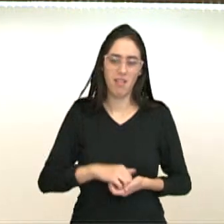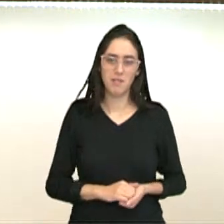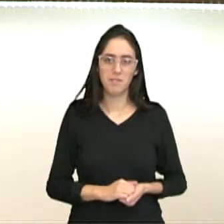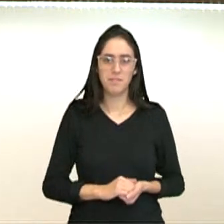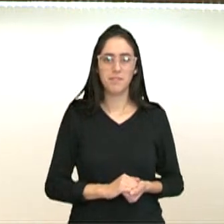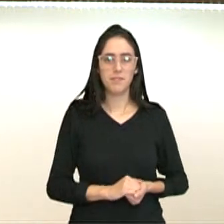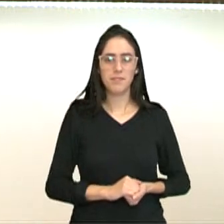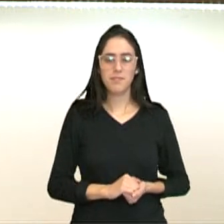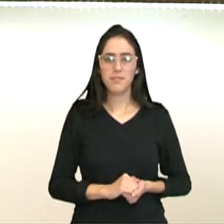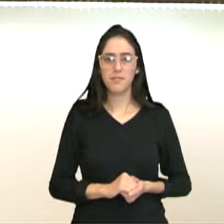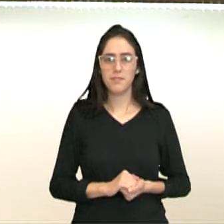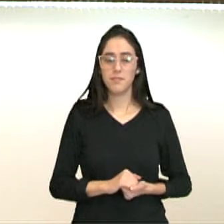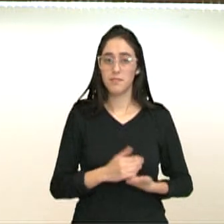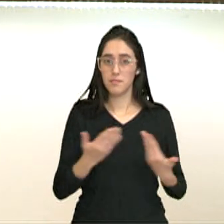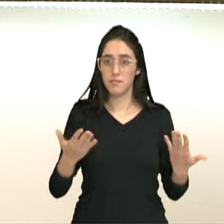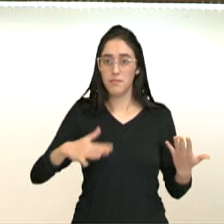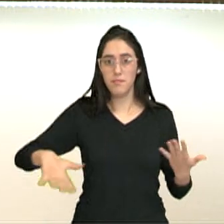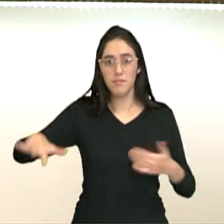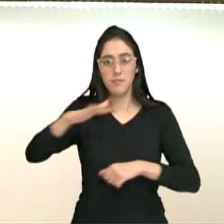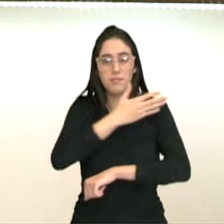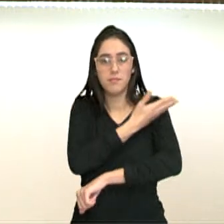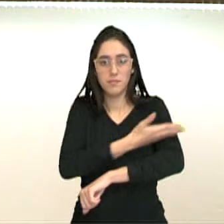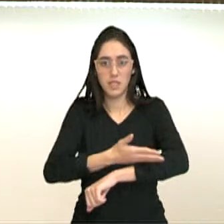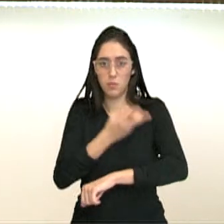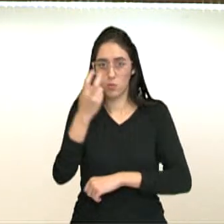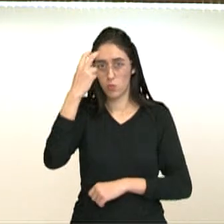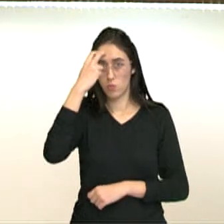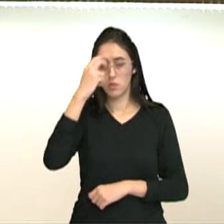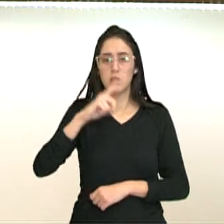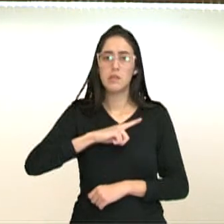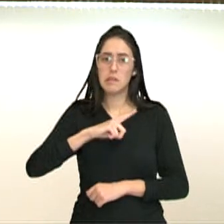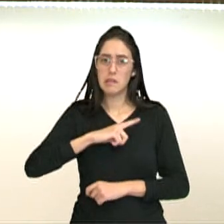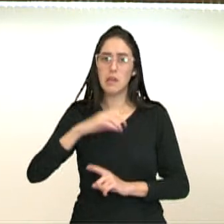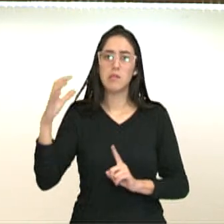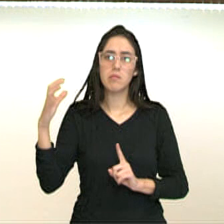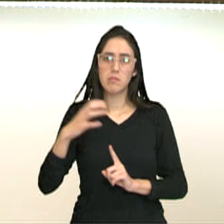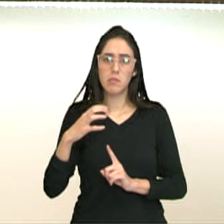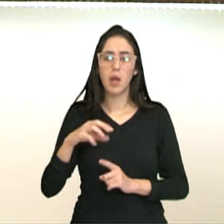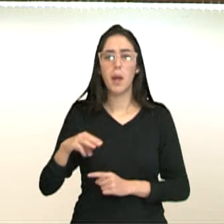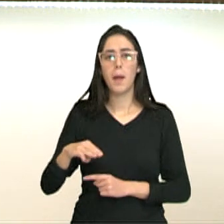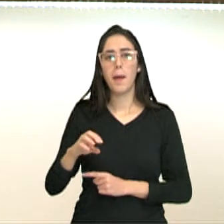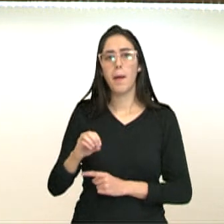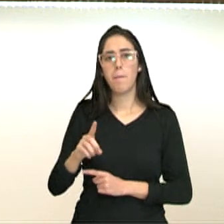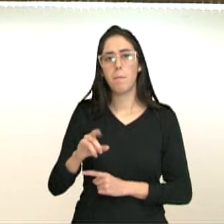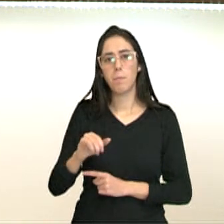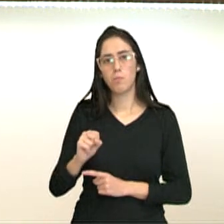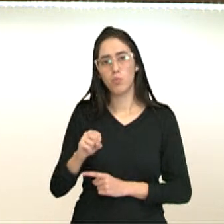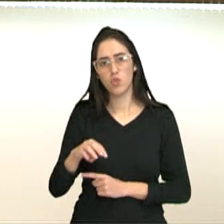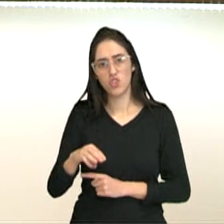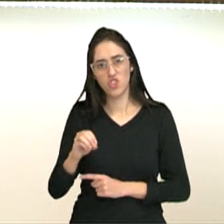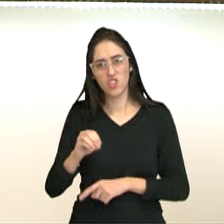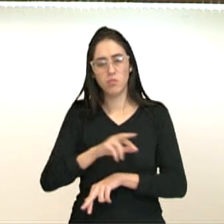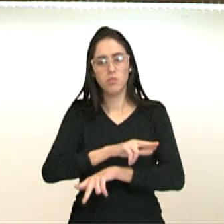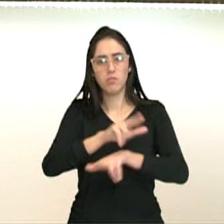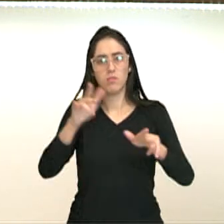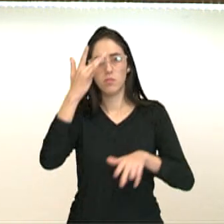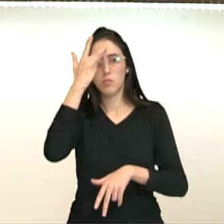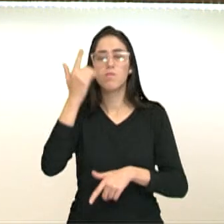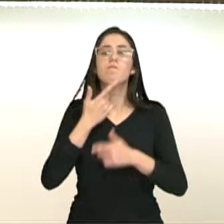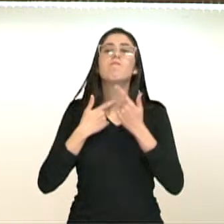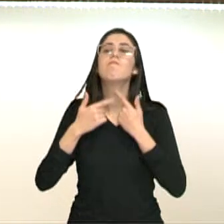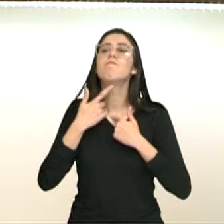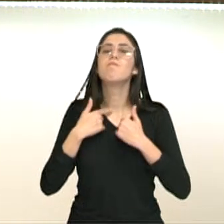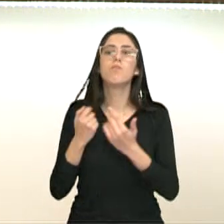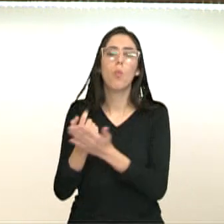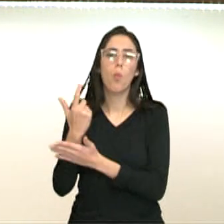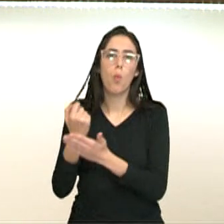Então, os hábitos culturais na atualidade são influenciados por modismos e estímulos ao consumo, o que é proporcionado por um